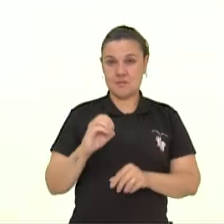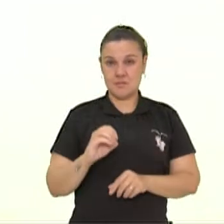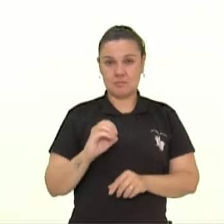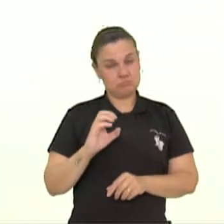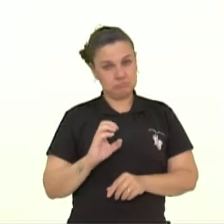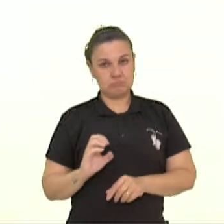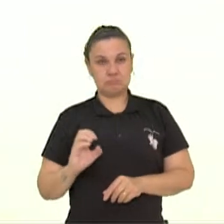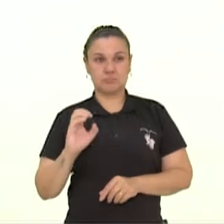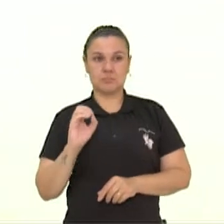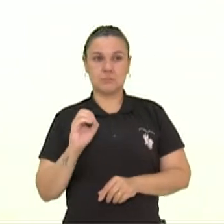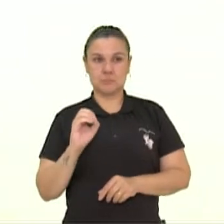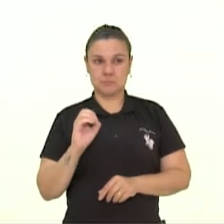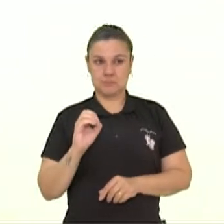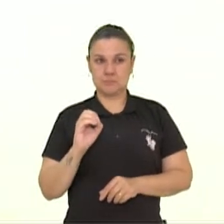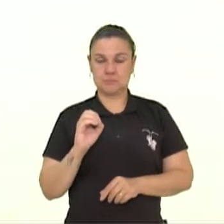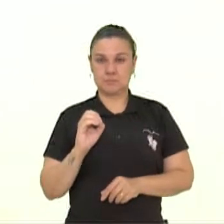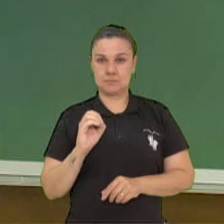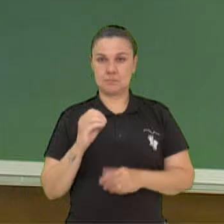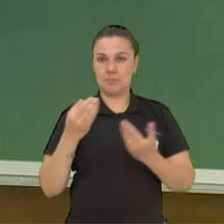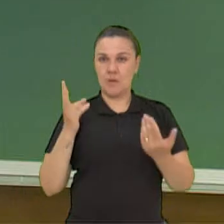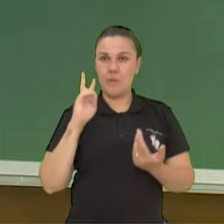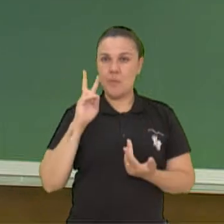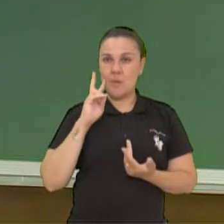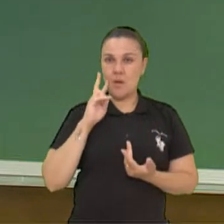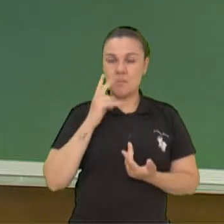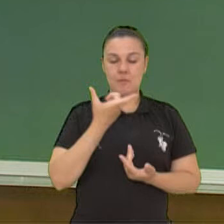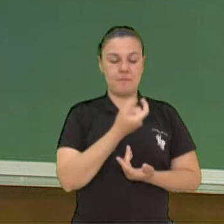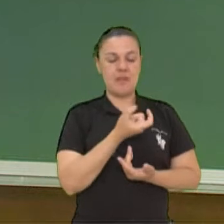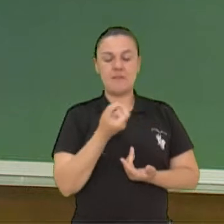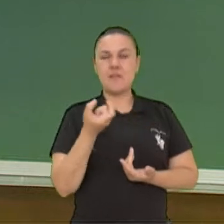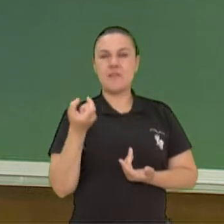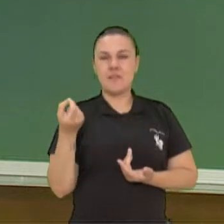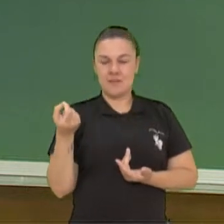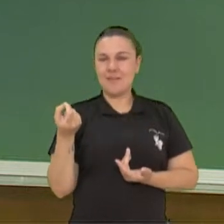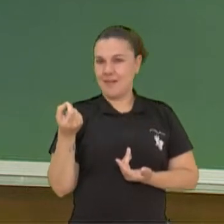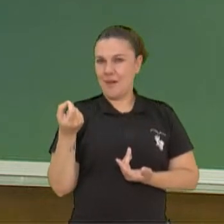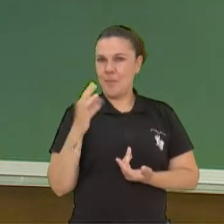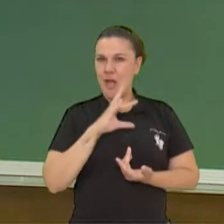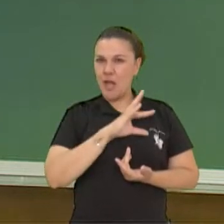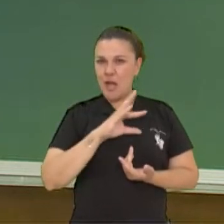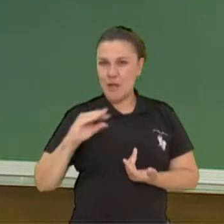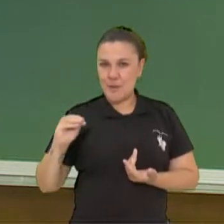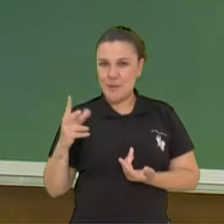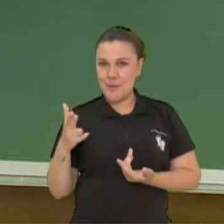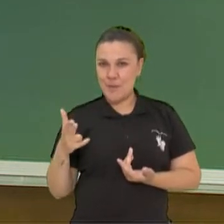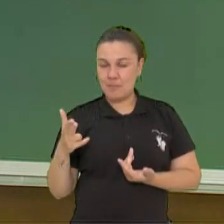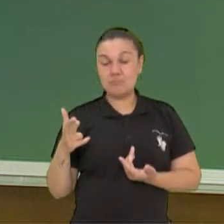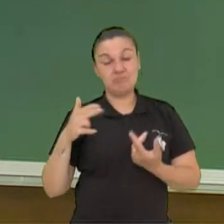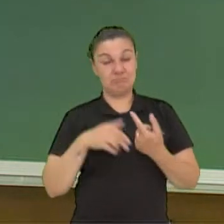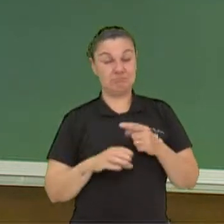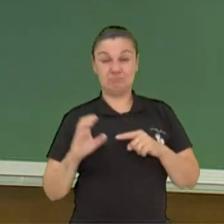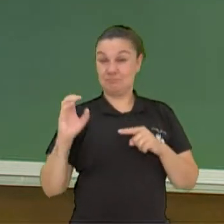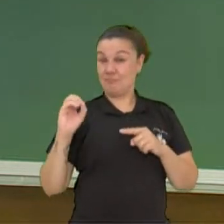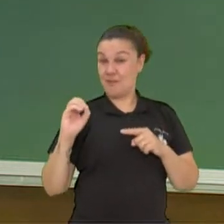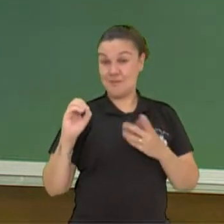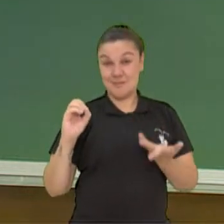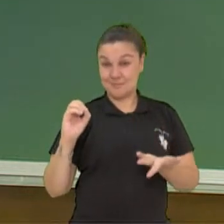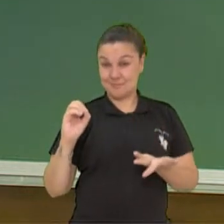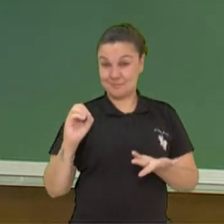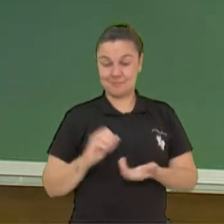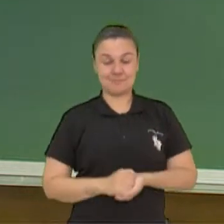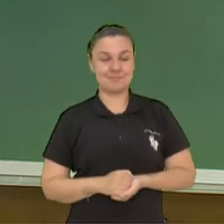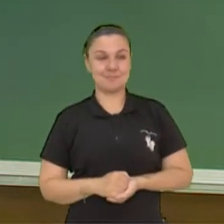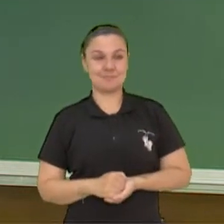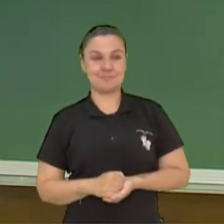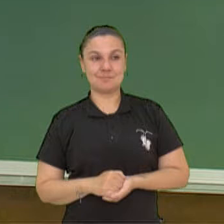lá já foi calculada a variância, né? Então, vou usar isso como exemplo. Então, teve um exercício lá que a variância foi zero. Então, a